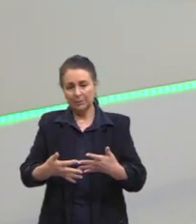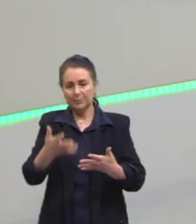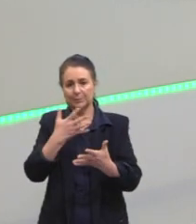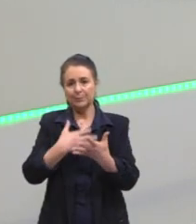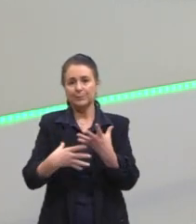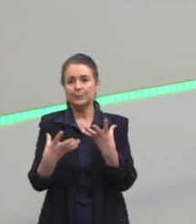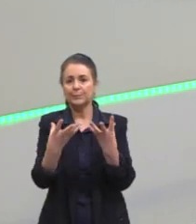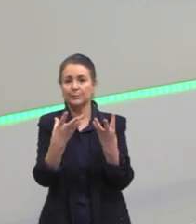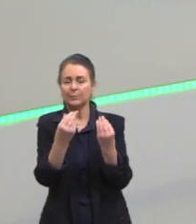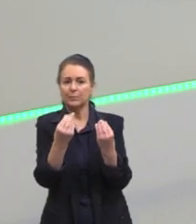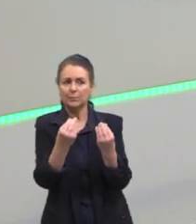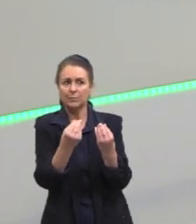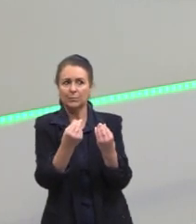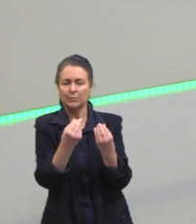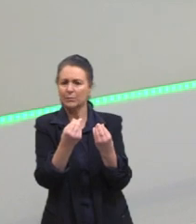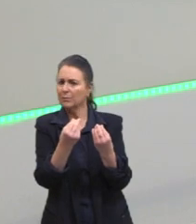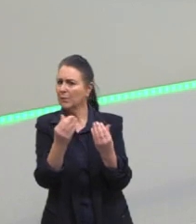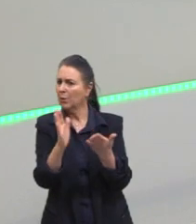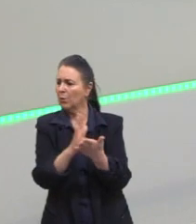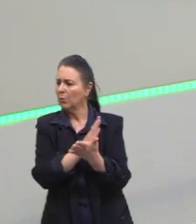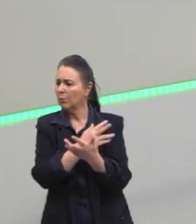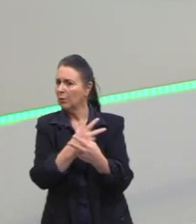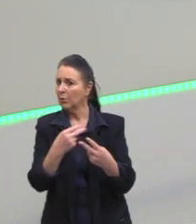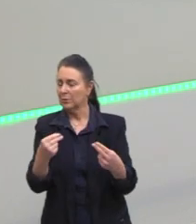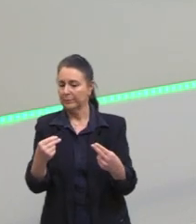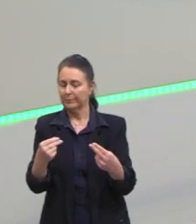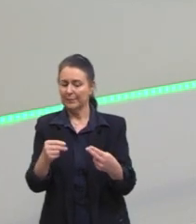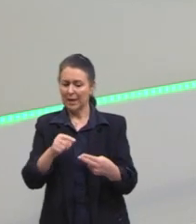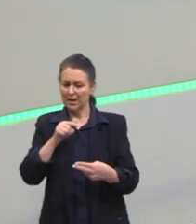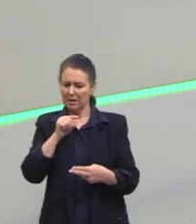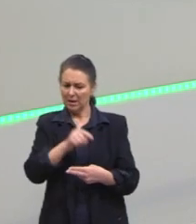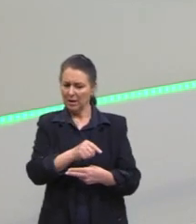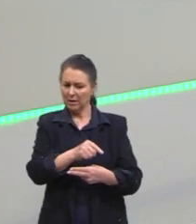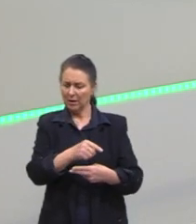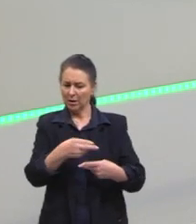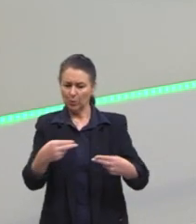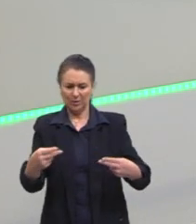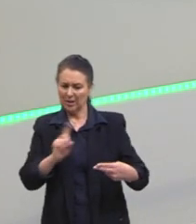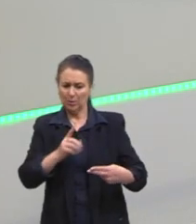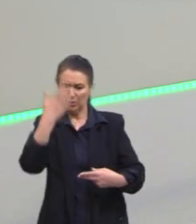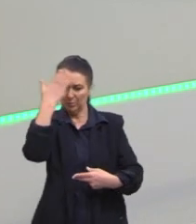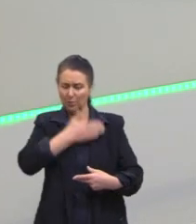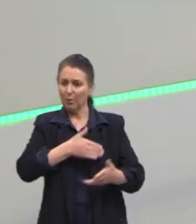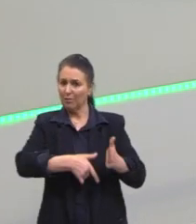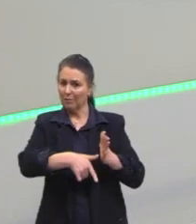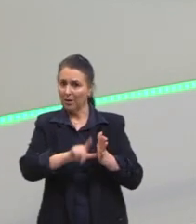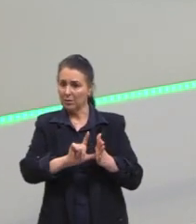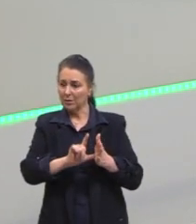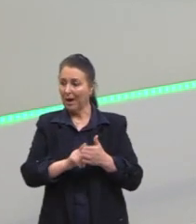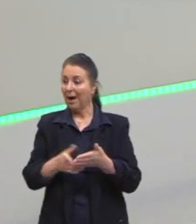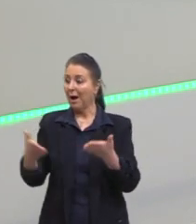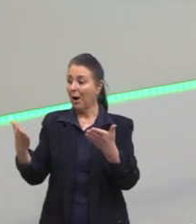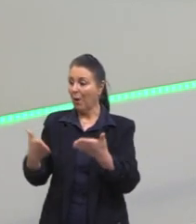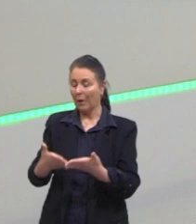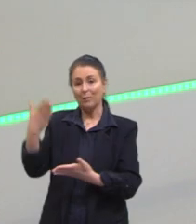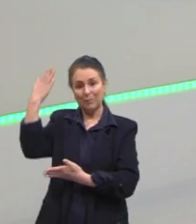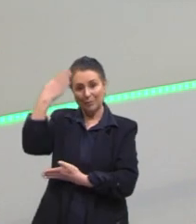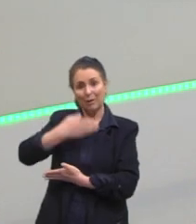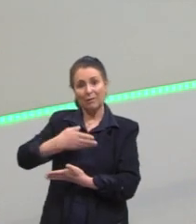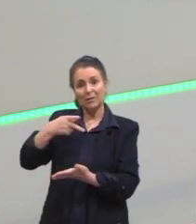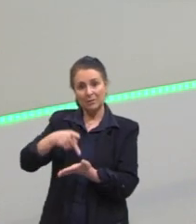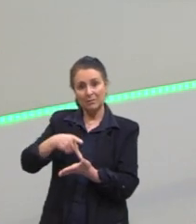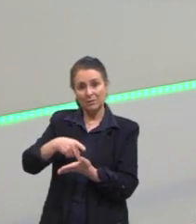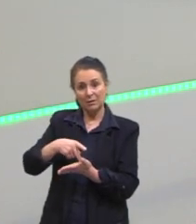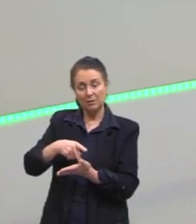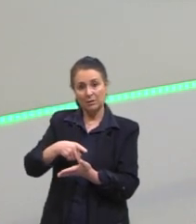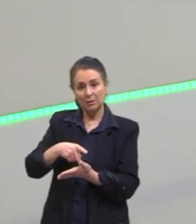uma determinada coisa. E aquela coisa, antes não comprovada, foi comprovada como verdadeira. E